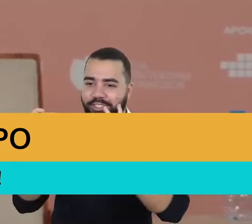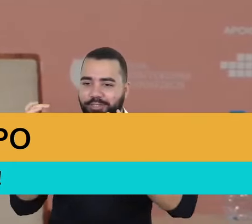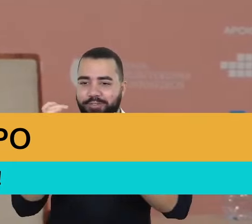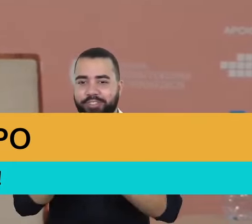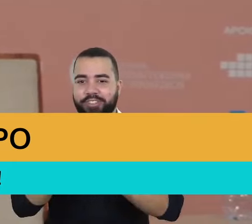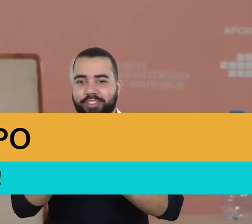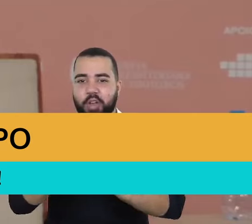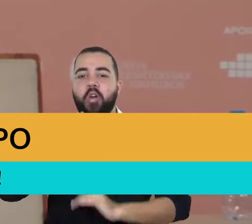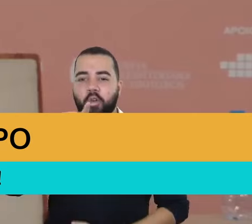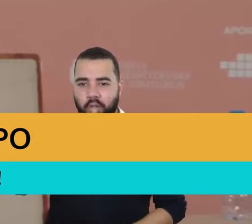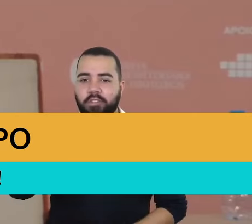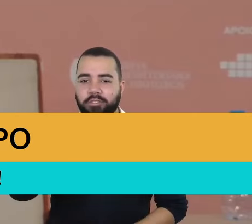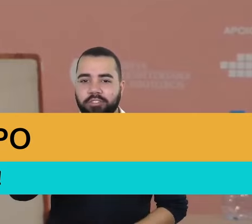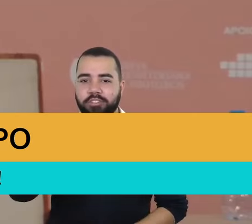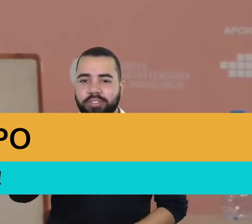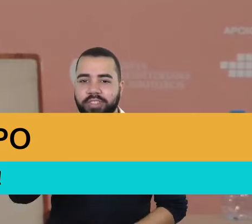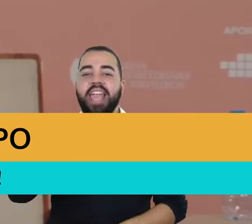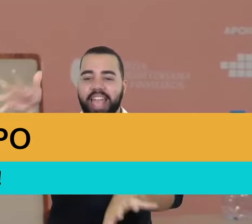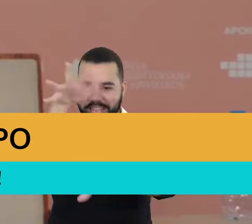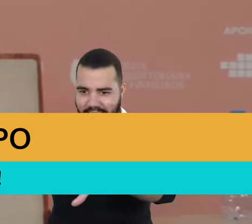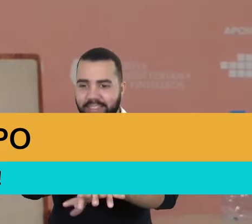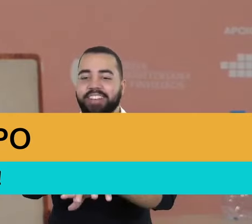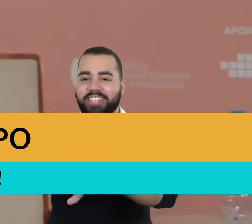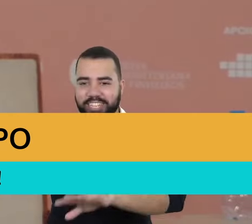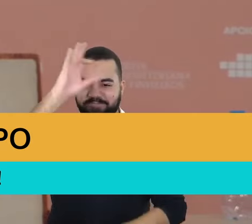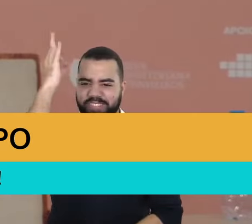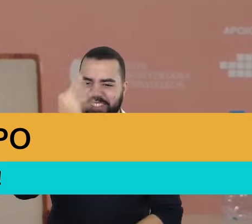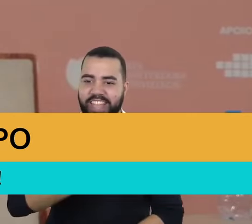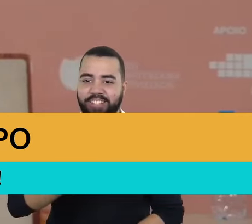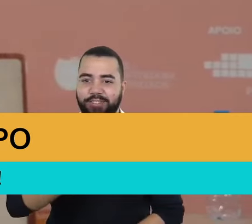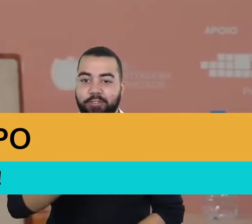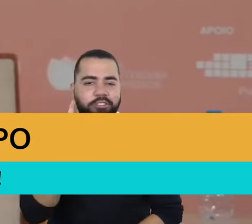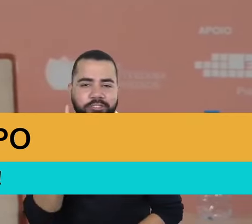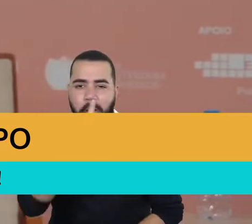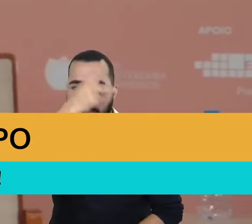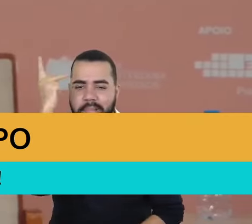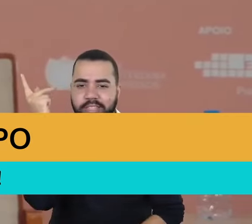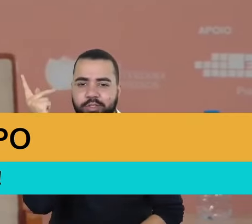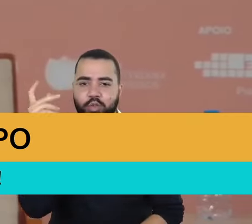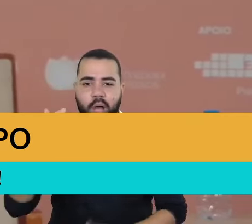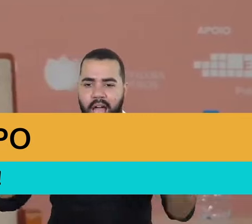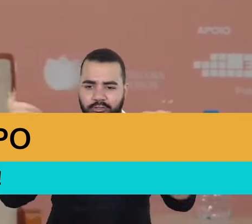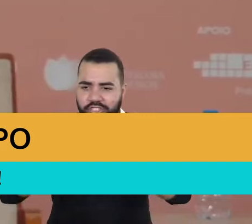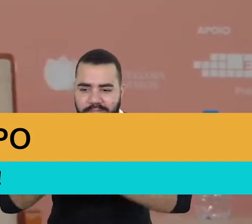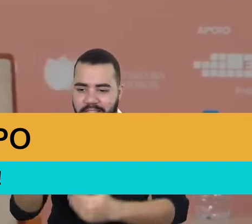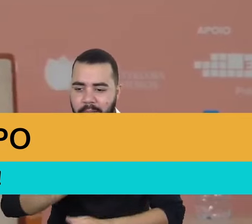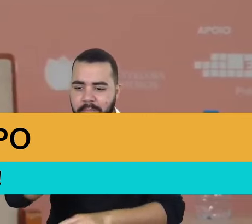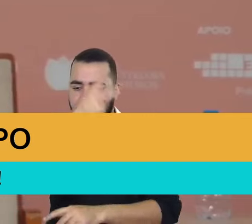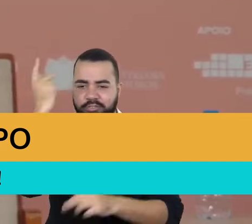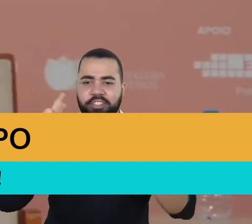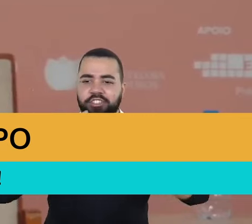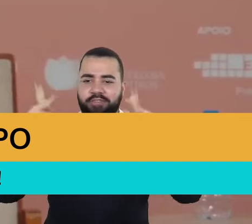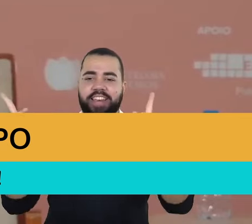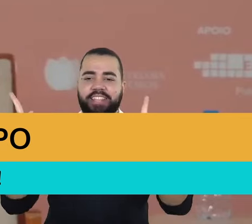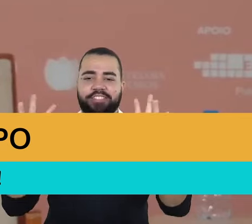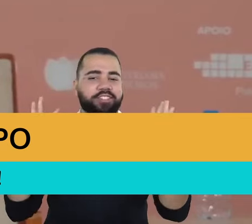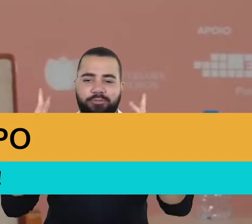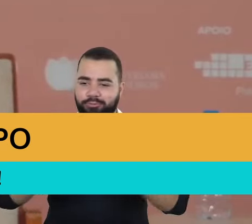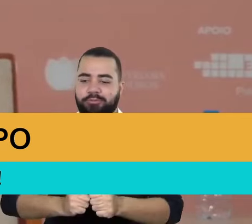Jesus, você vai ser uma pessoa bem acolhedora. Não só com autistas, mas com pessoas diferentes em geral.